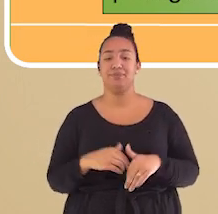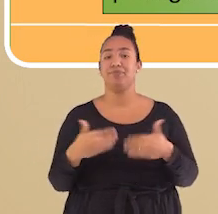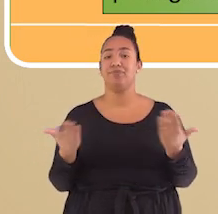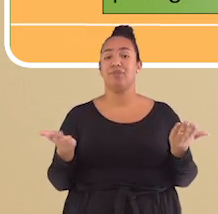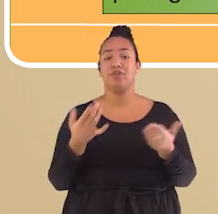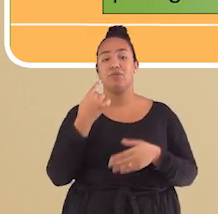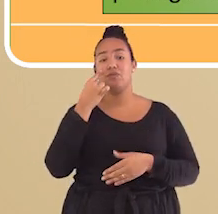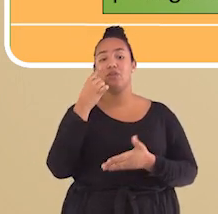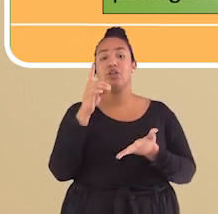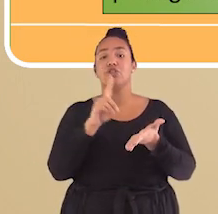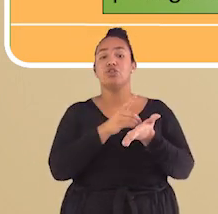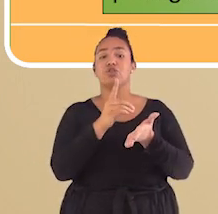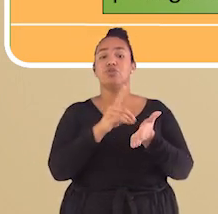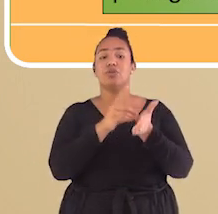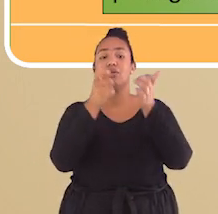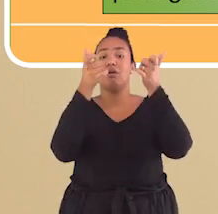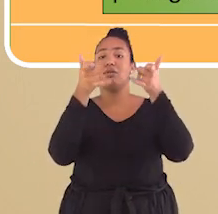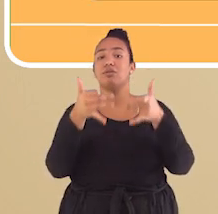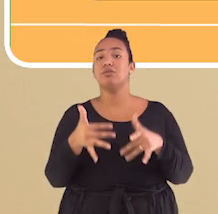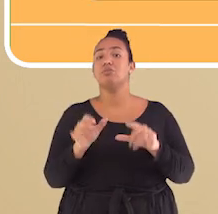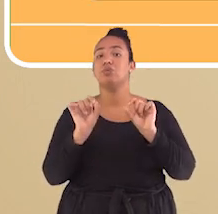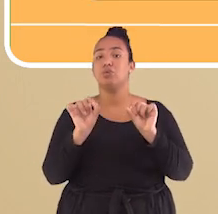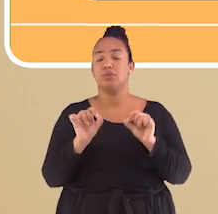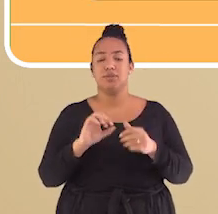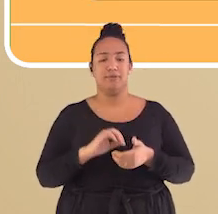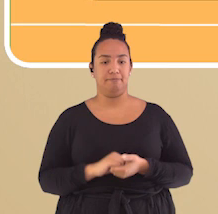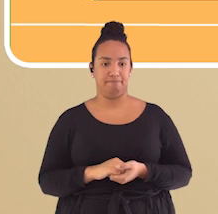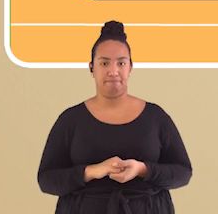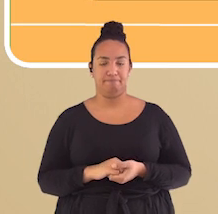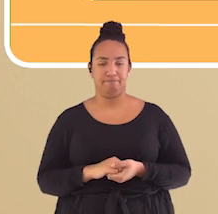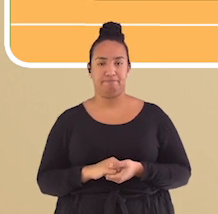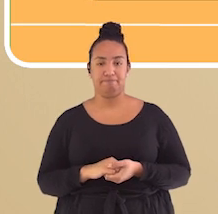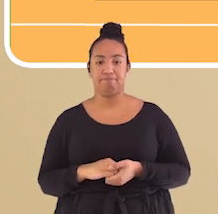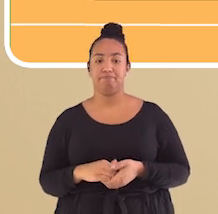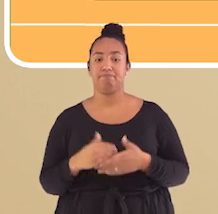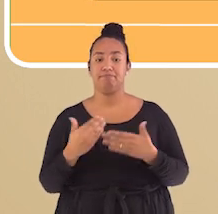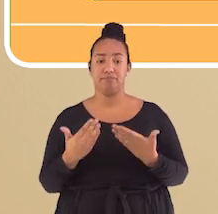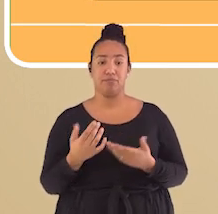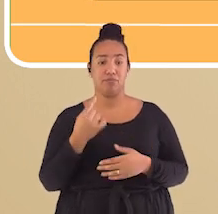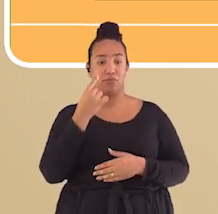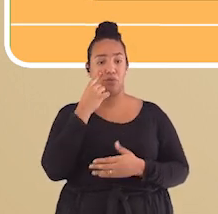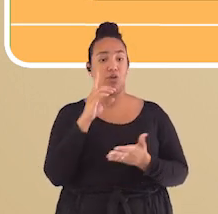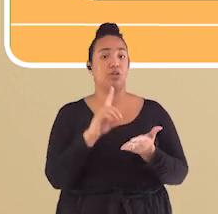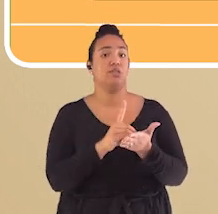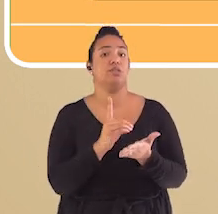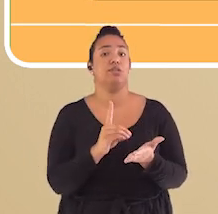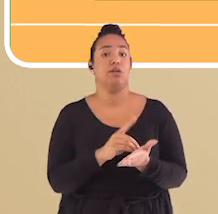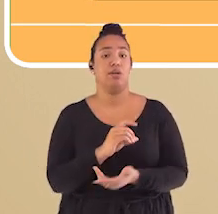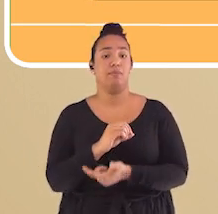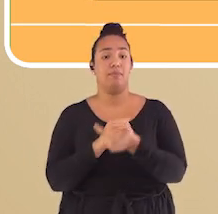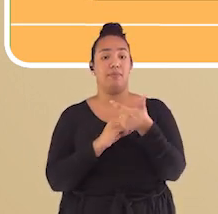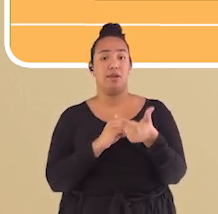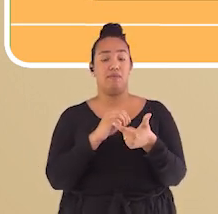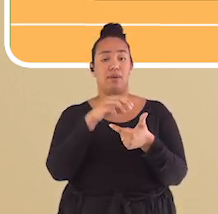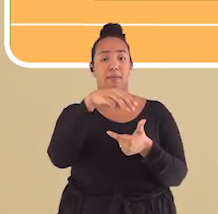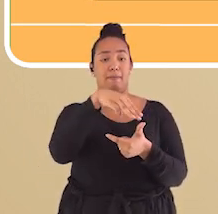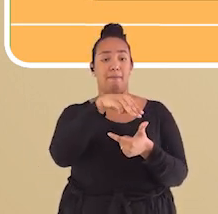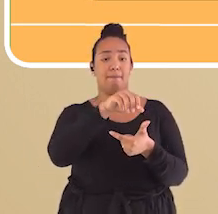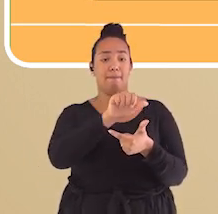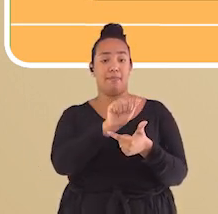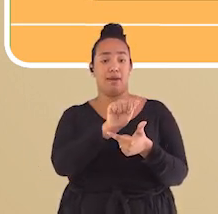uma olhada no dicionário. Então, seguindo o meu dicionário, temos a seguinte